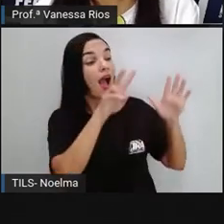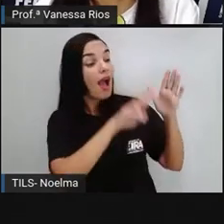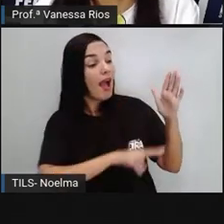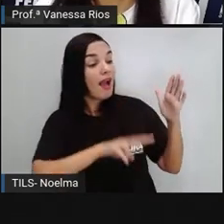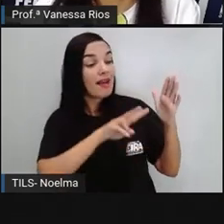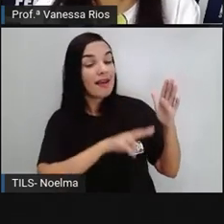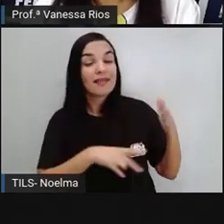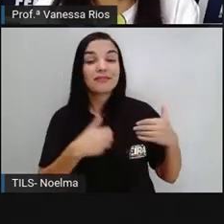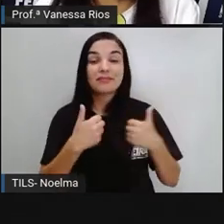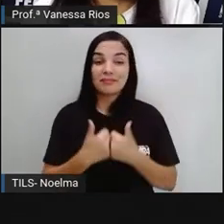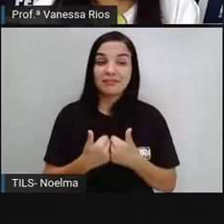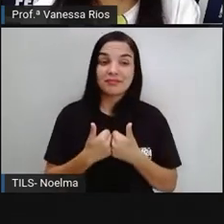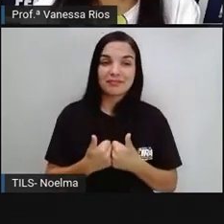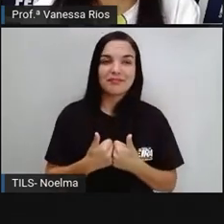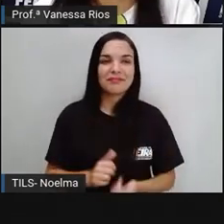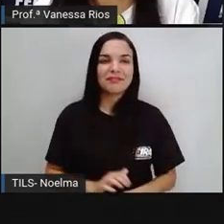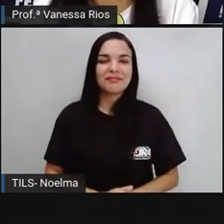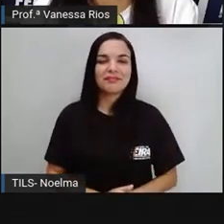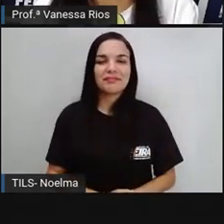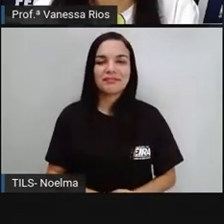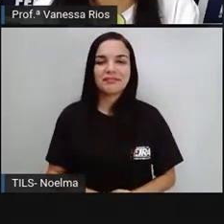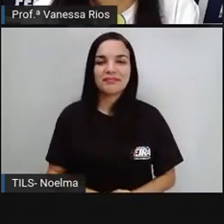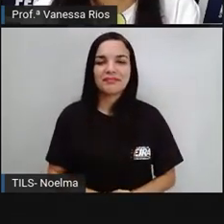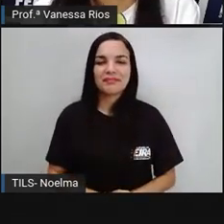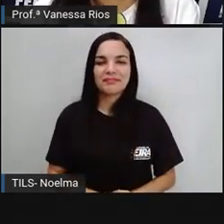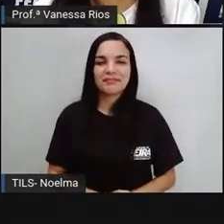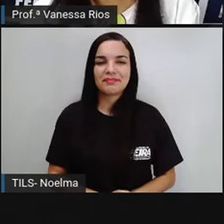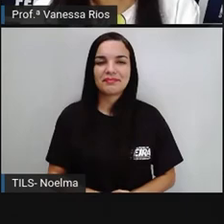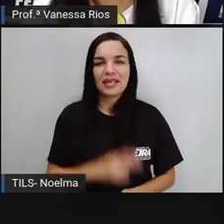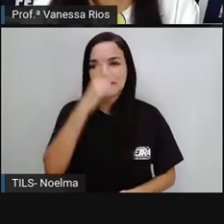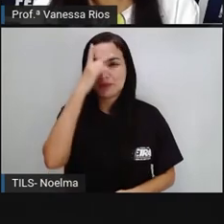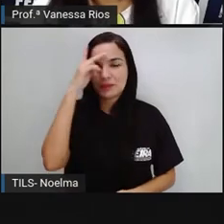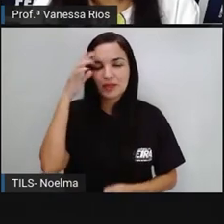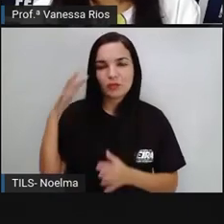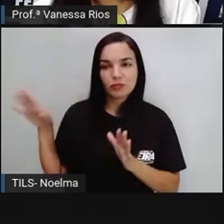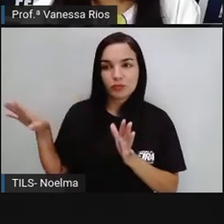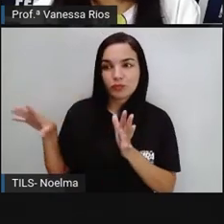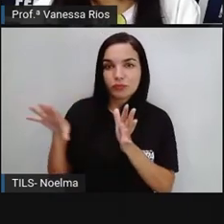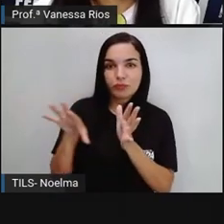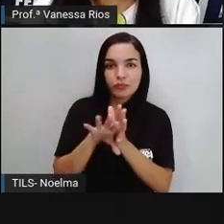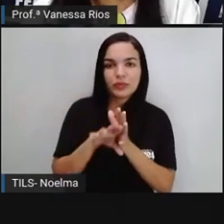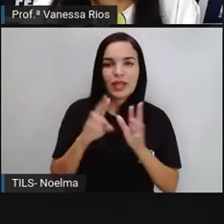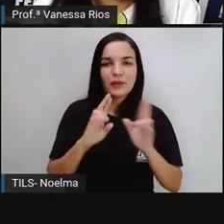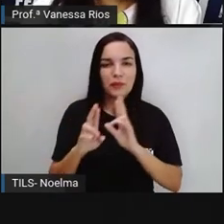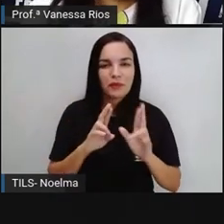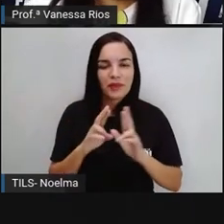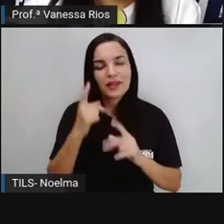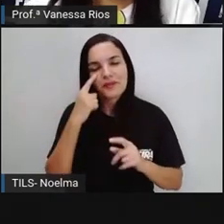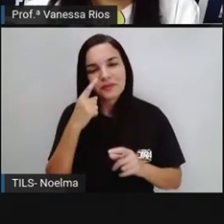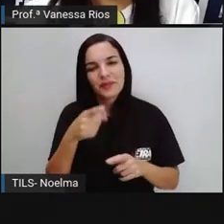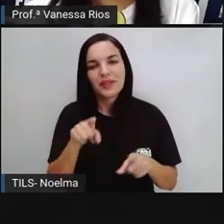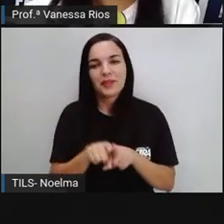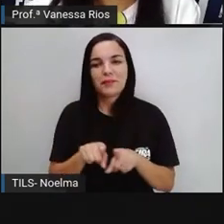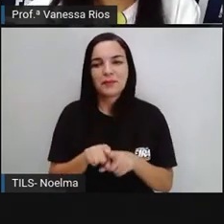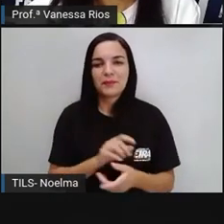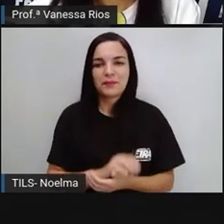de Santana, em todo o movimento, né, de pessoas que esse lugar recebe